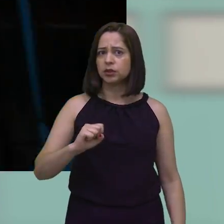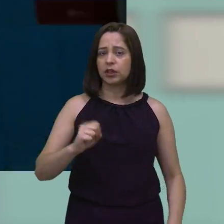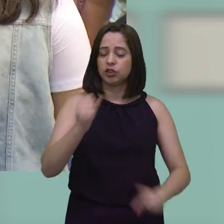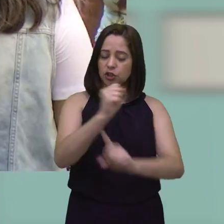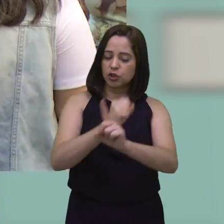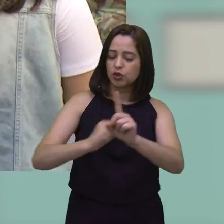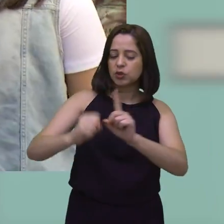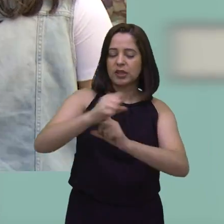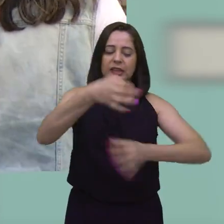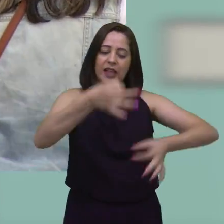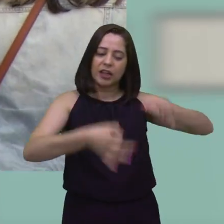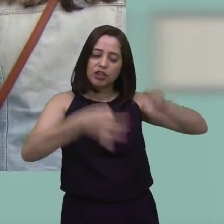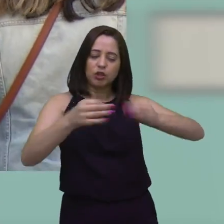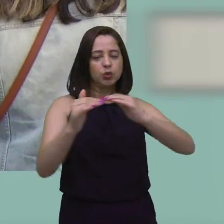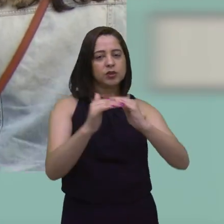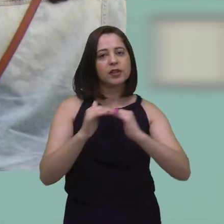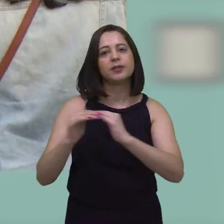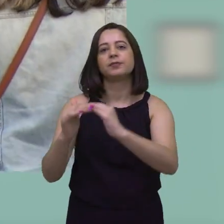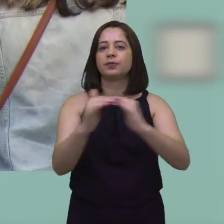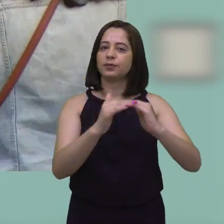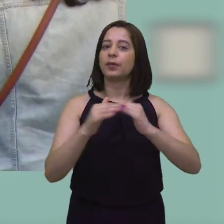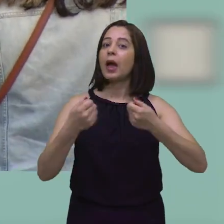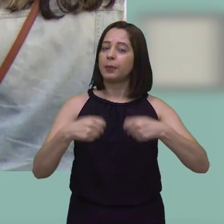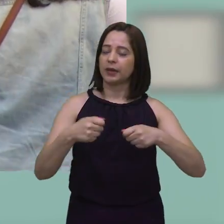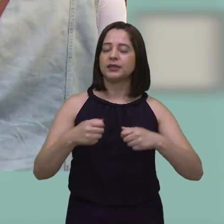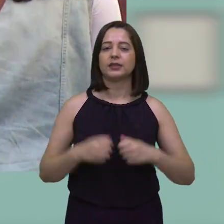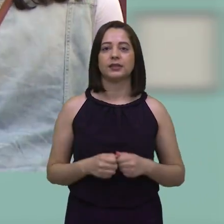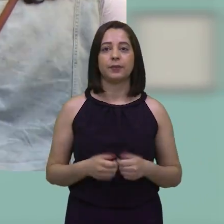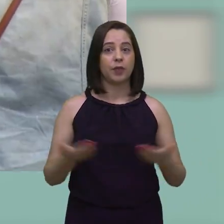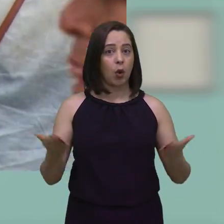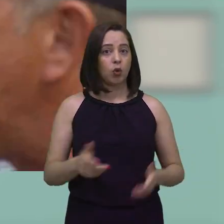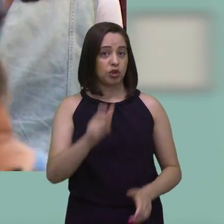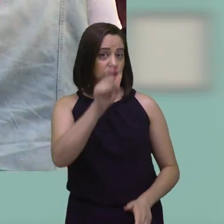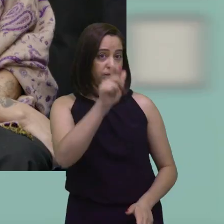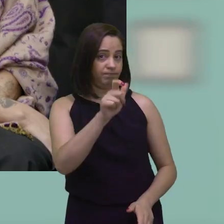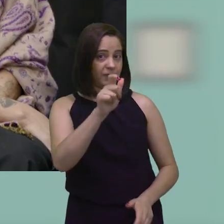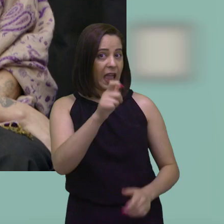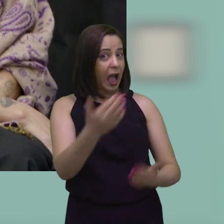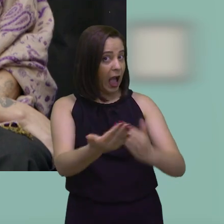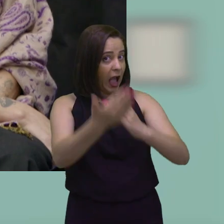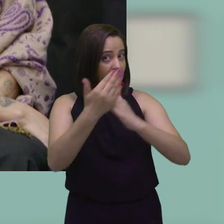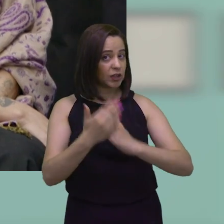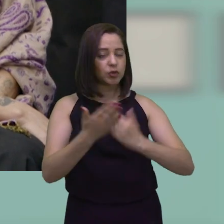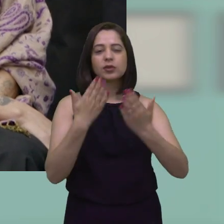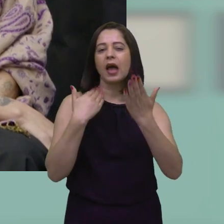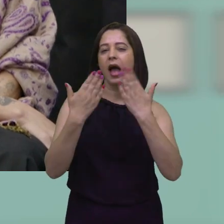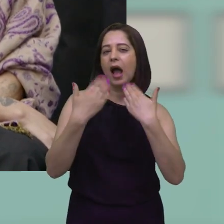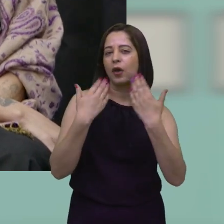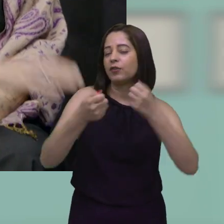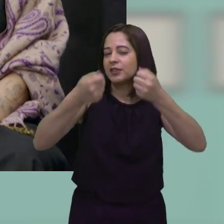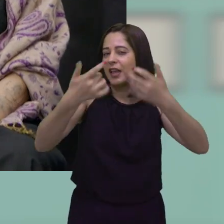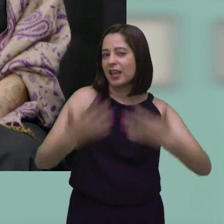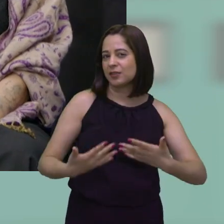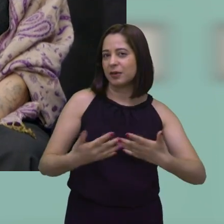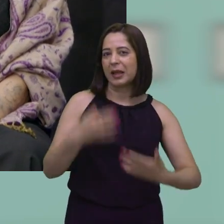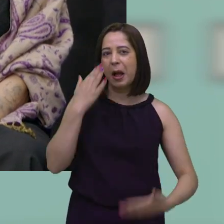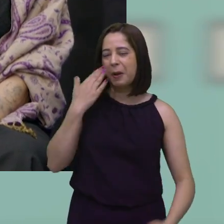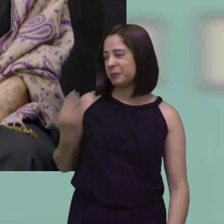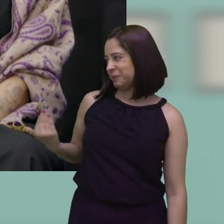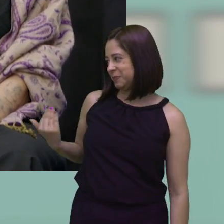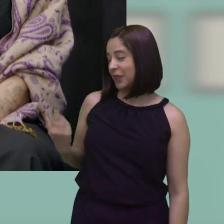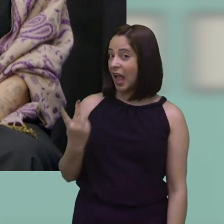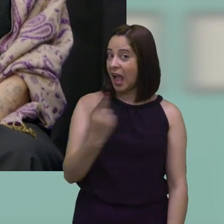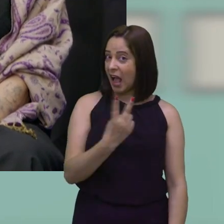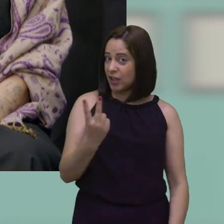para a construção de uma sociedade mais justa e igualitária. Para nos ajudar a explorar esses assuntos aqui no estúdio, duas pessoas